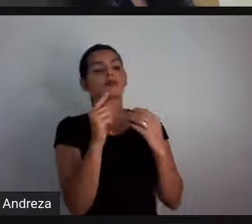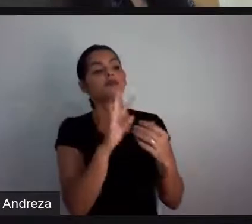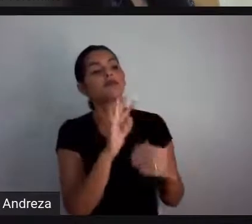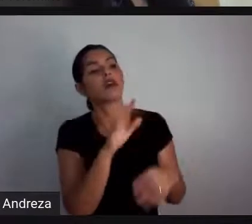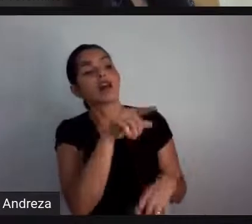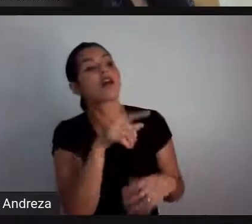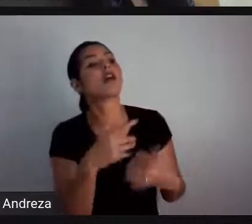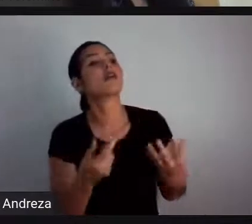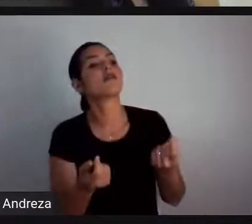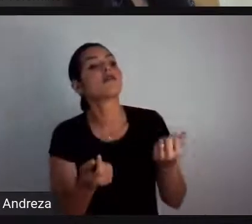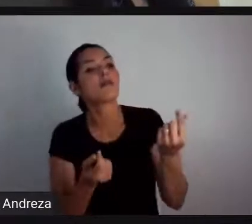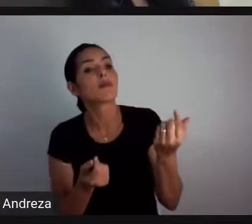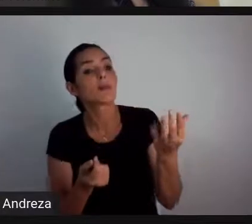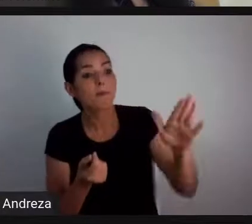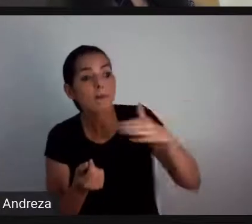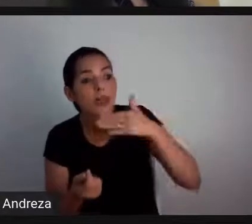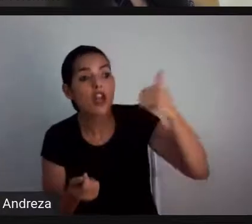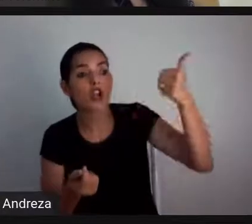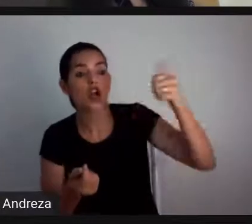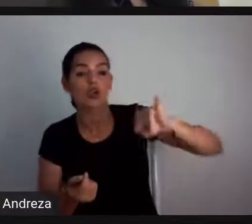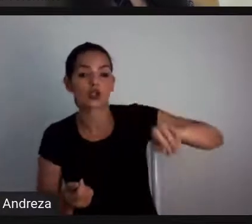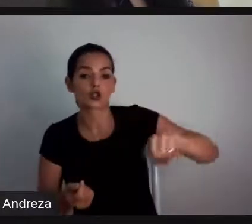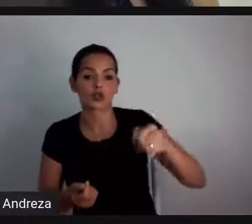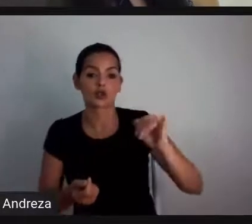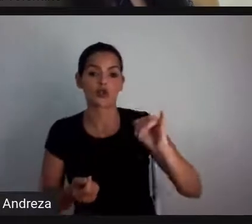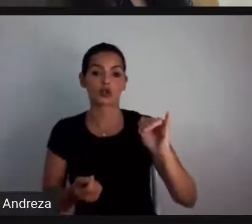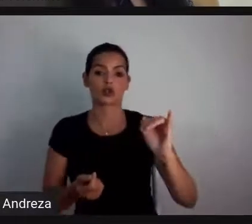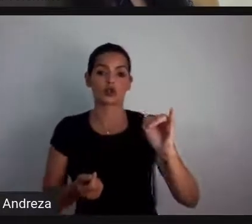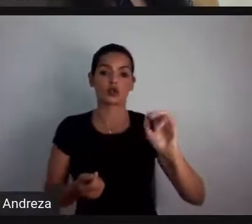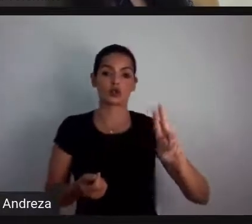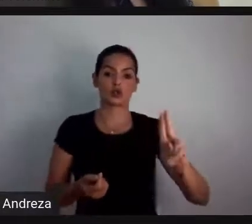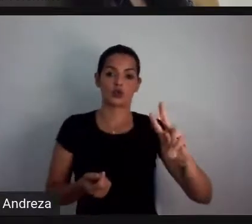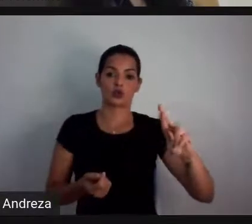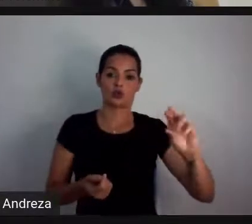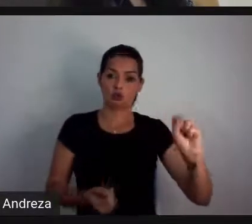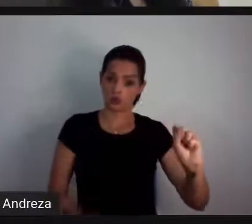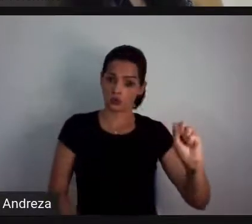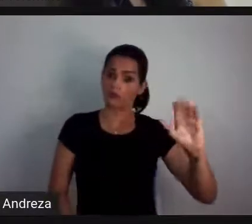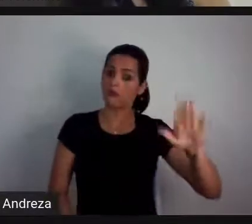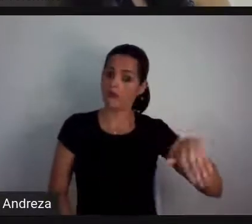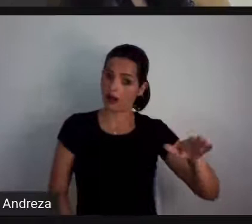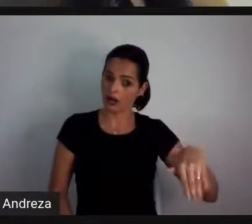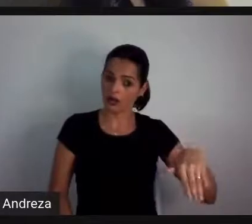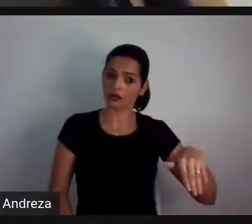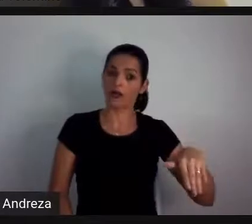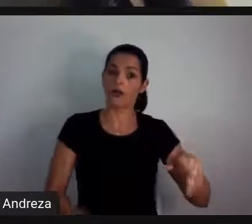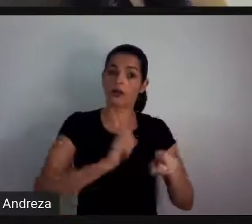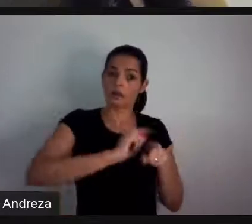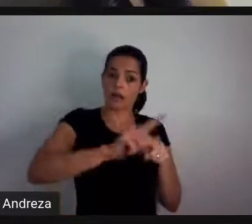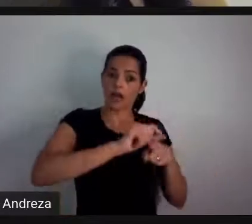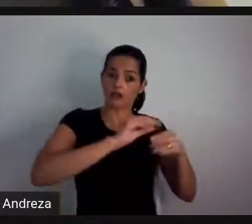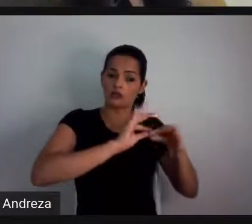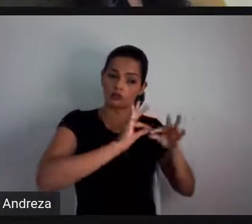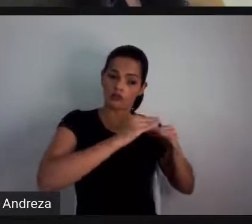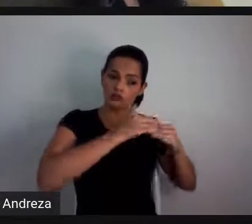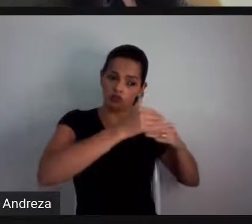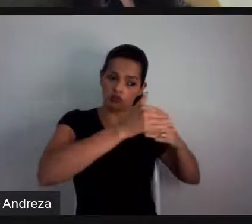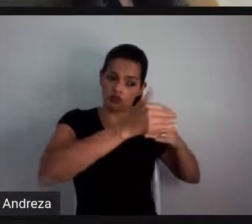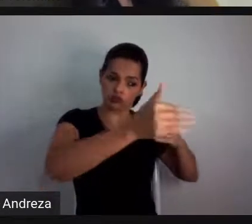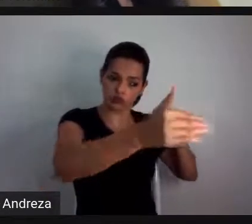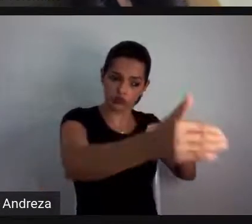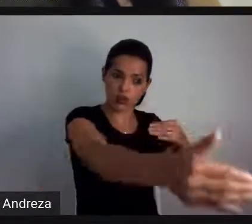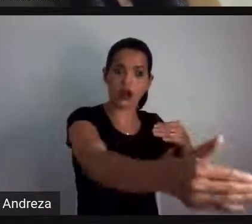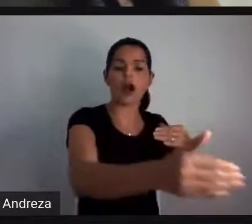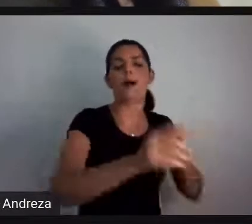que te oferecer melhores condições, né, e melhores condições é uma taxa mais baixa, né, é um prazo mais alongado, para que a parcela